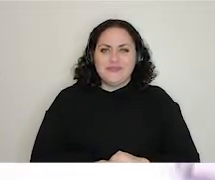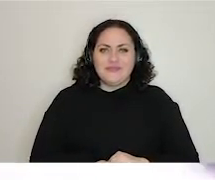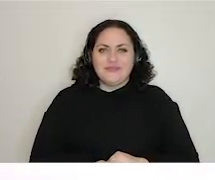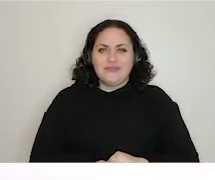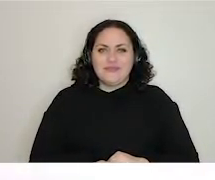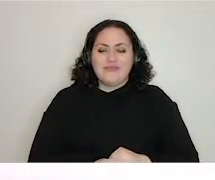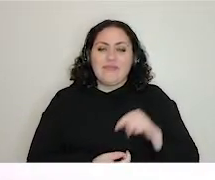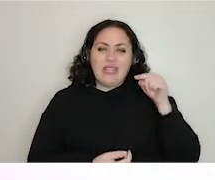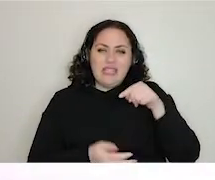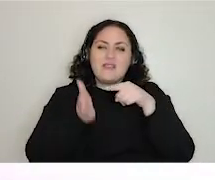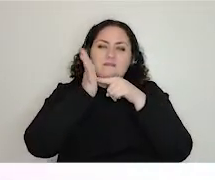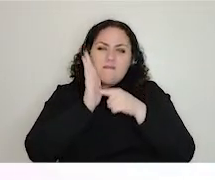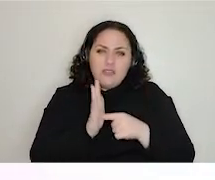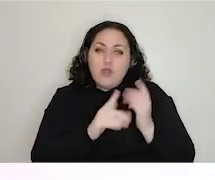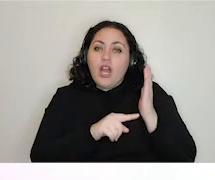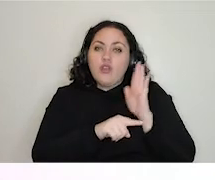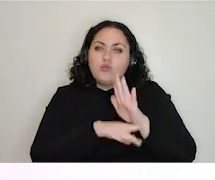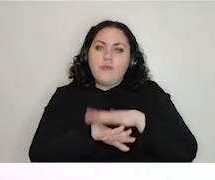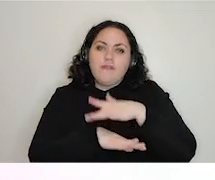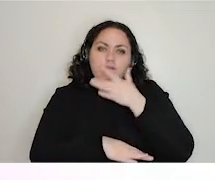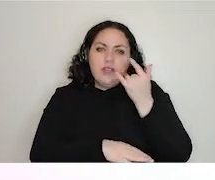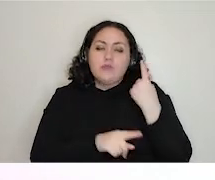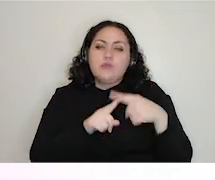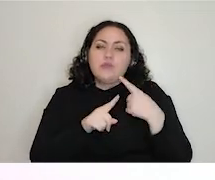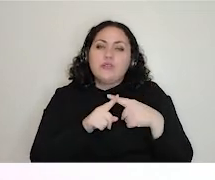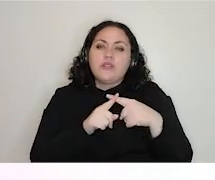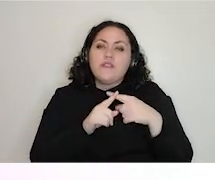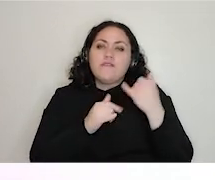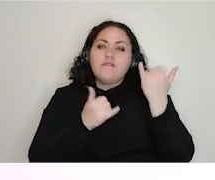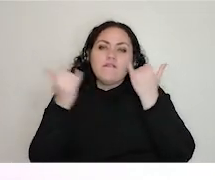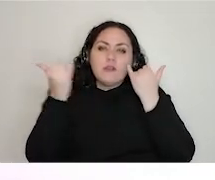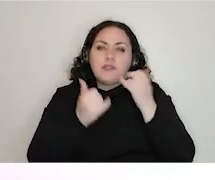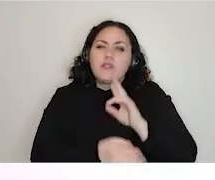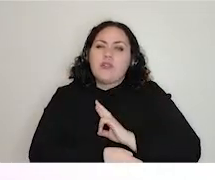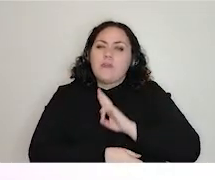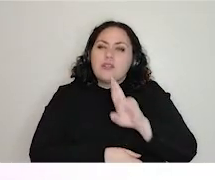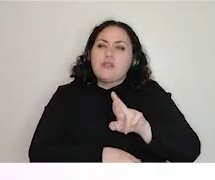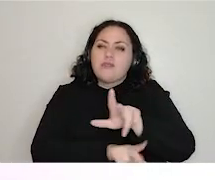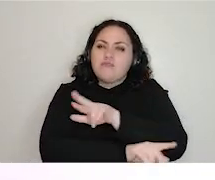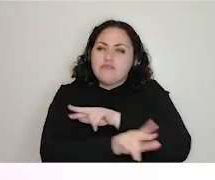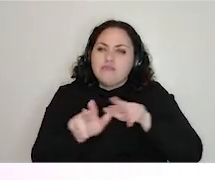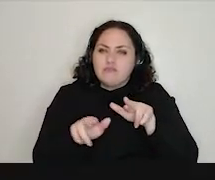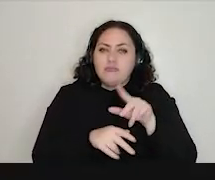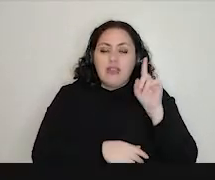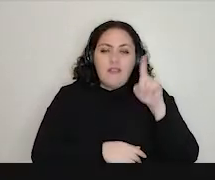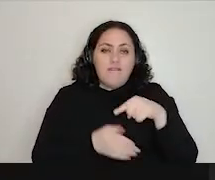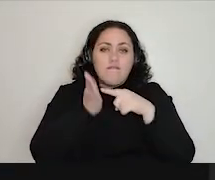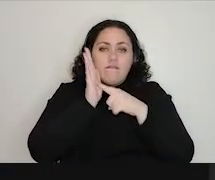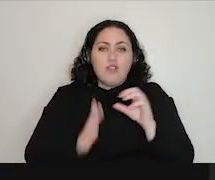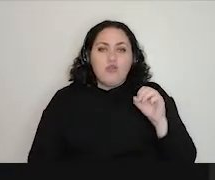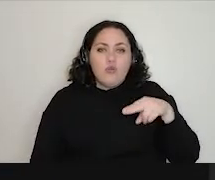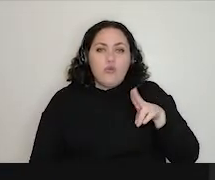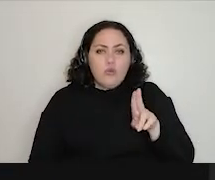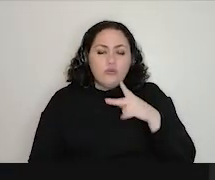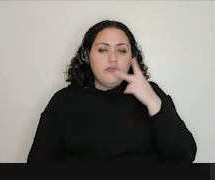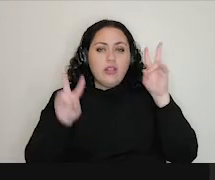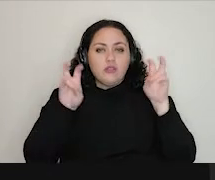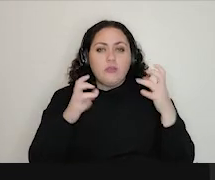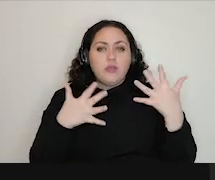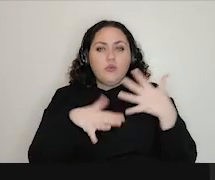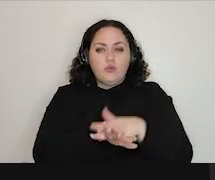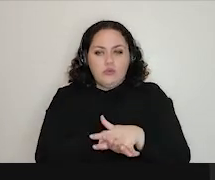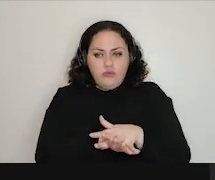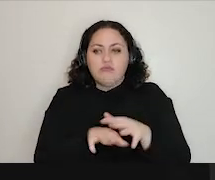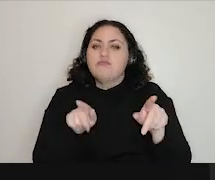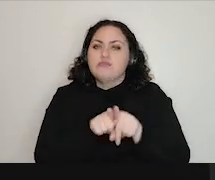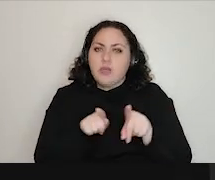Mas esse vídeo aqui ele vai facilitar, inclusive, porque ele vai trazer outras formas de representatividade. Nesse vídeo da ONU, ele vai falar sobre inclusão. E daí também